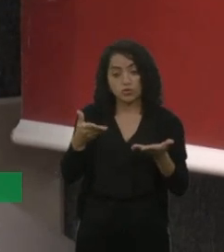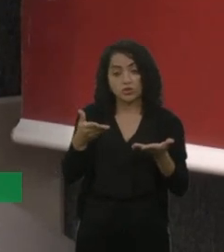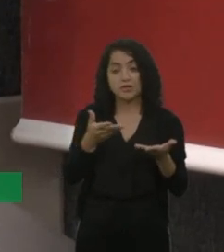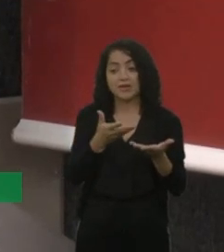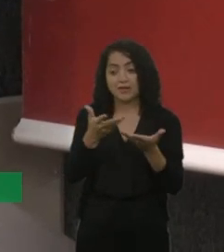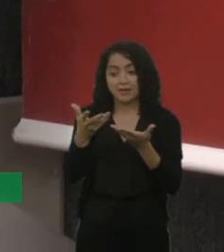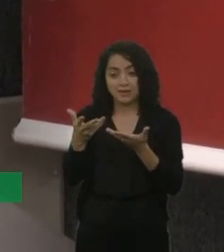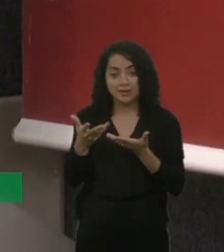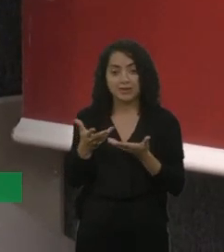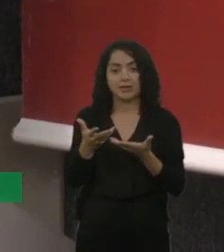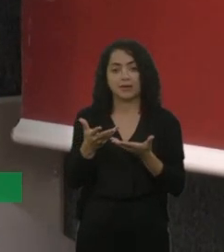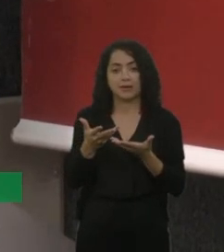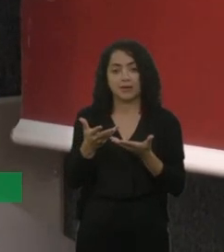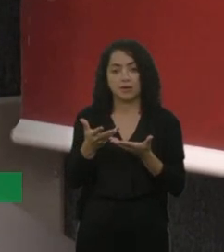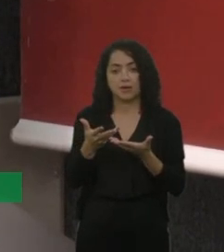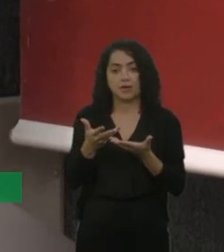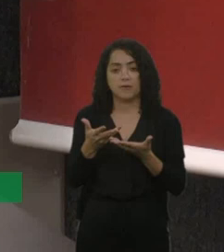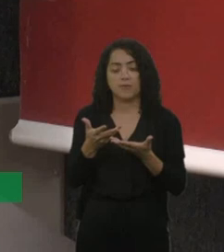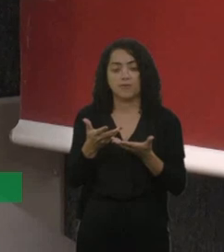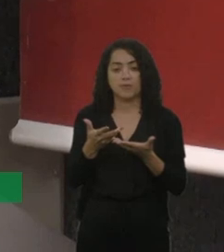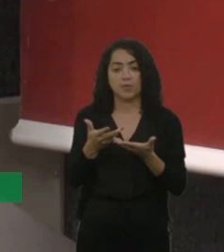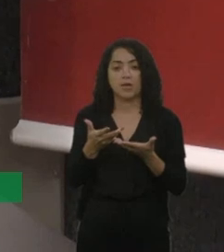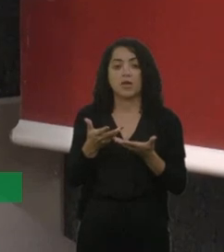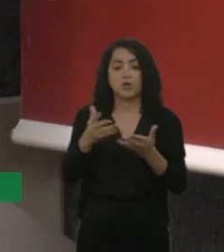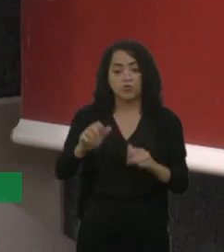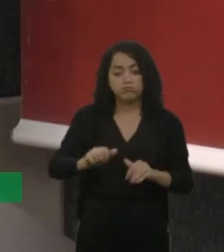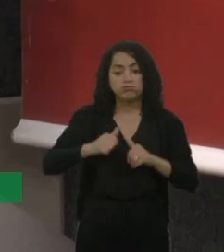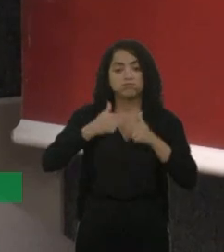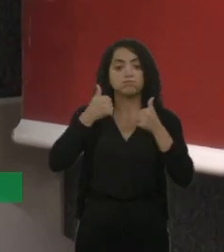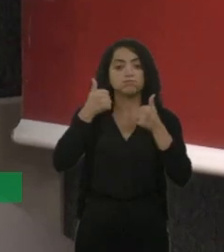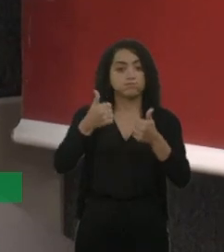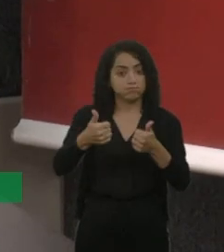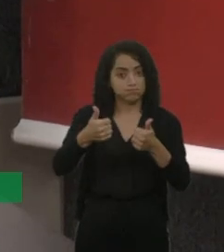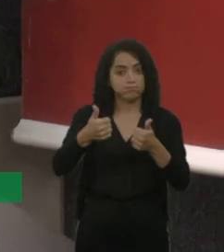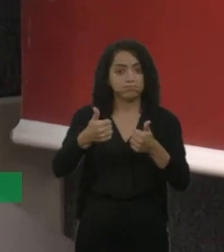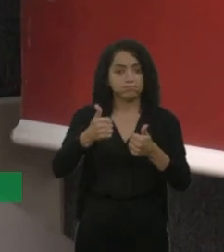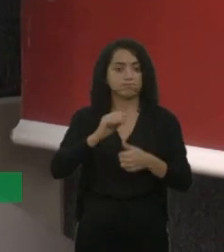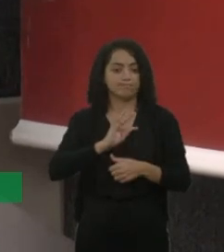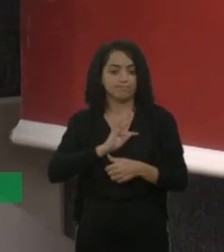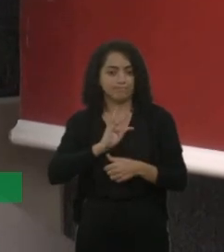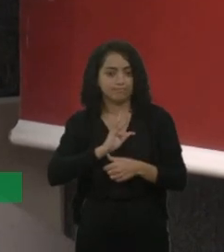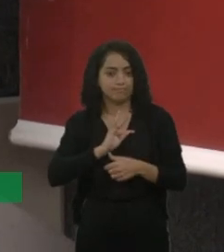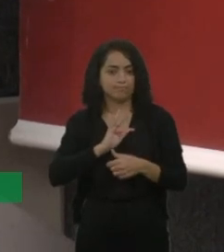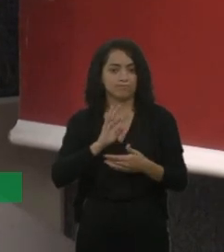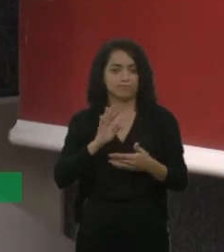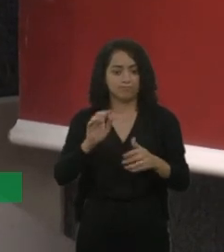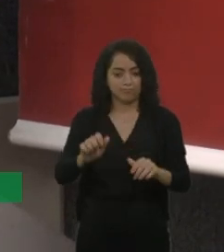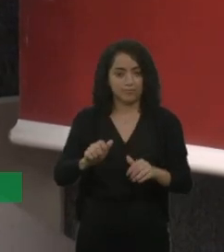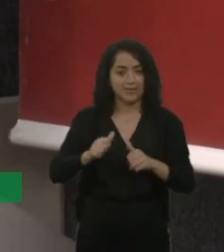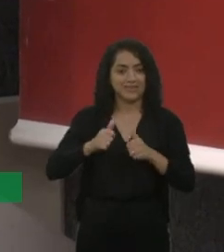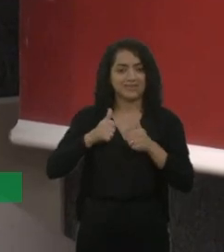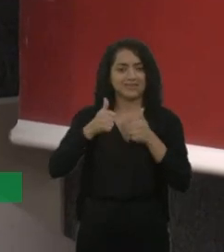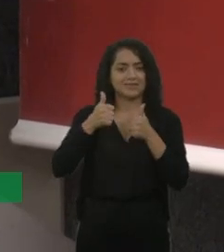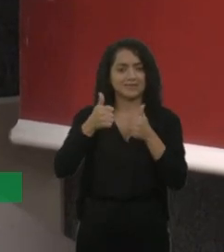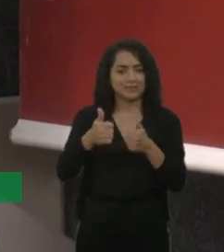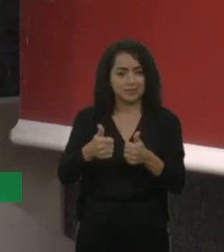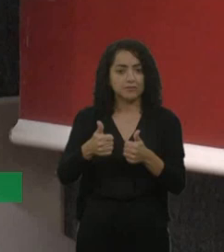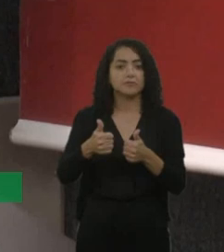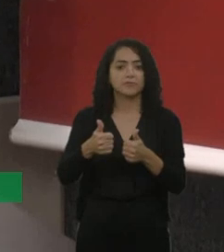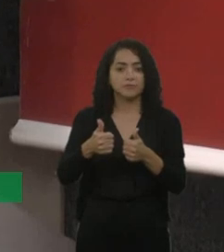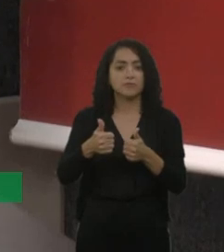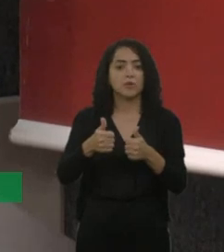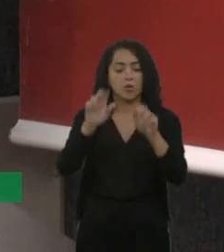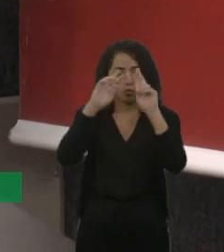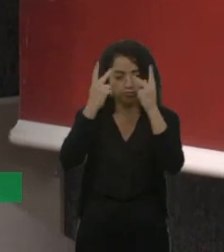só o aprimoramento de técnica, mas a intensificação do atendimento humanizado